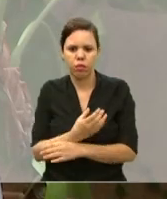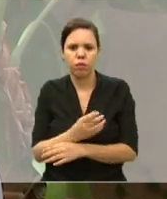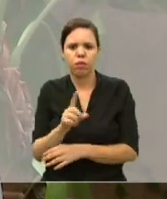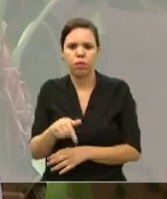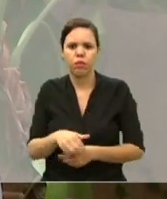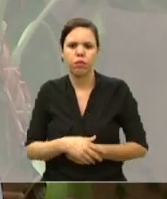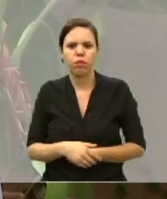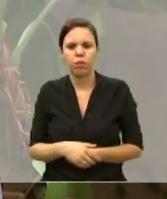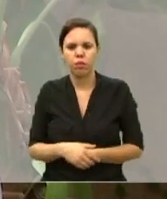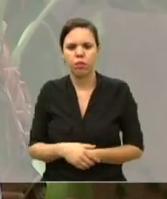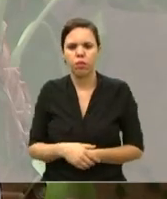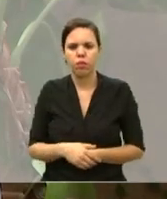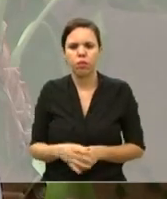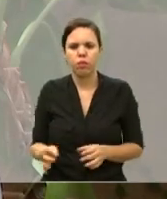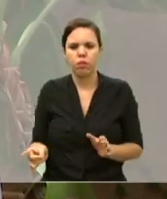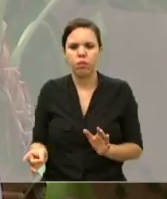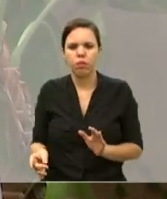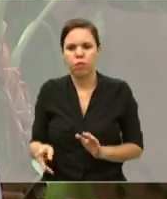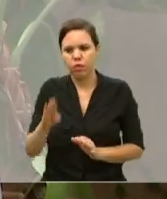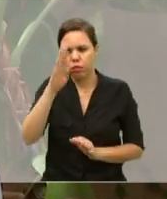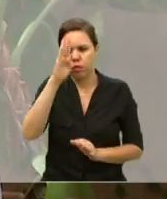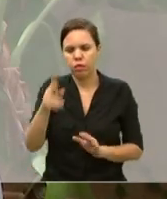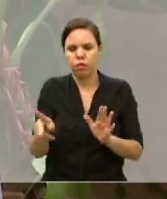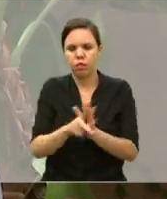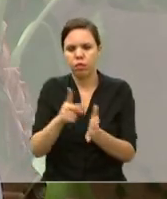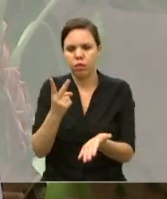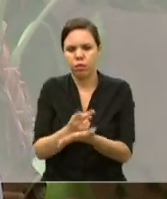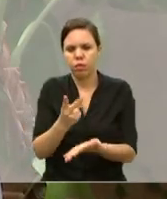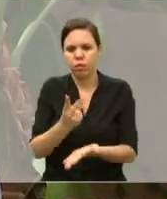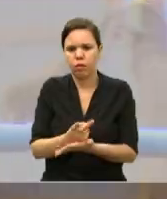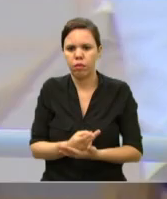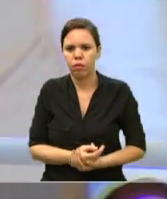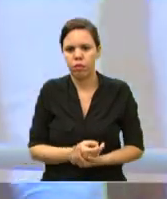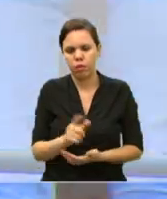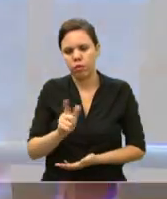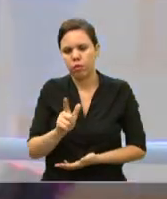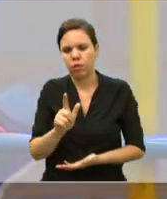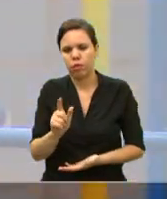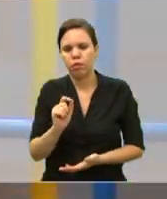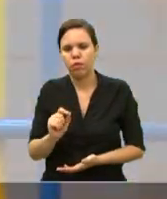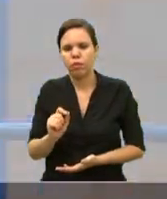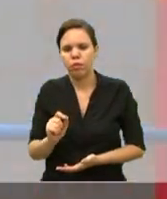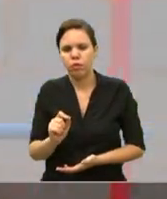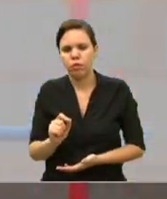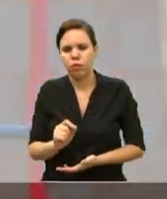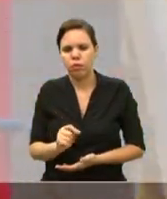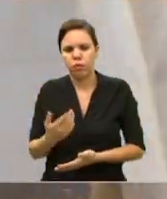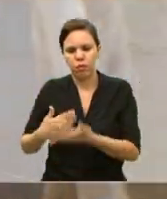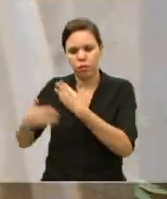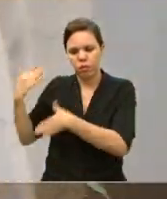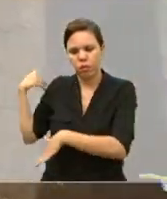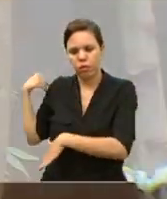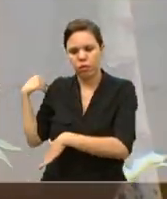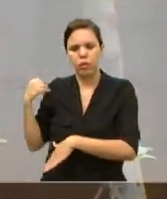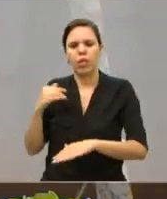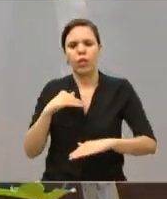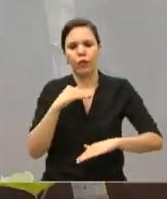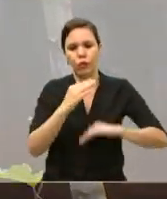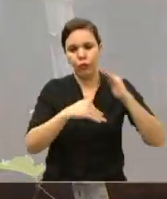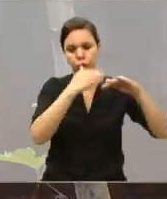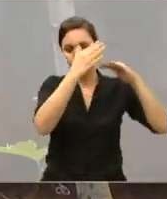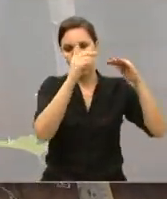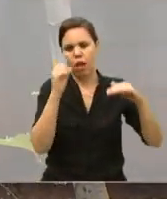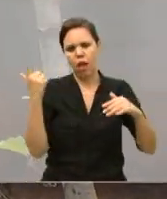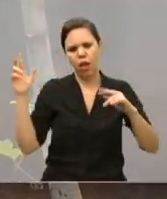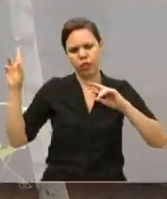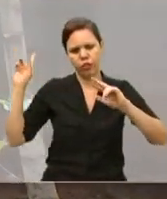ela a essência dela continua sendo a mesma. Mas é claro que a época em que ela foi desenvolvida também